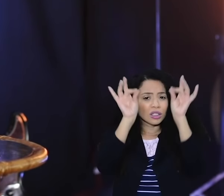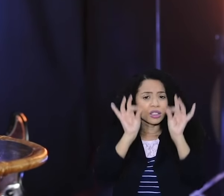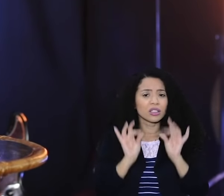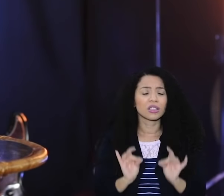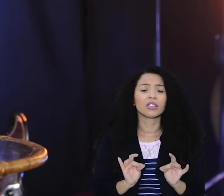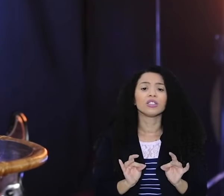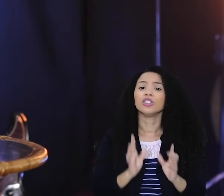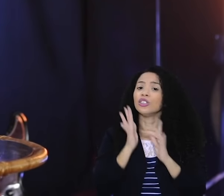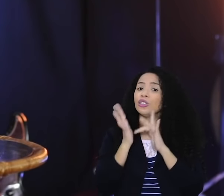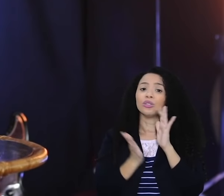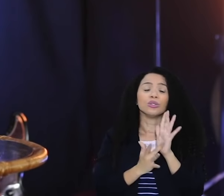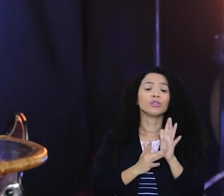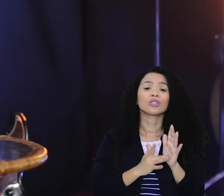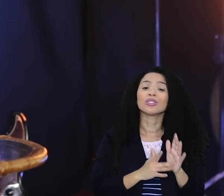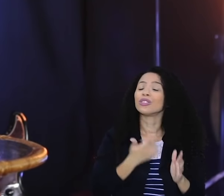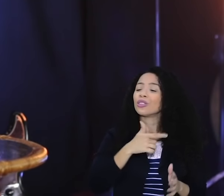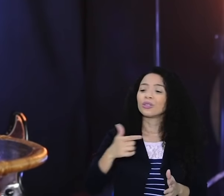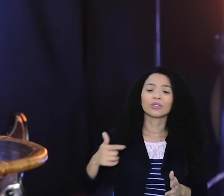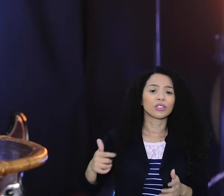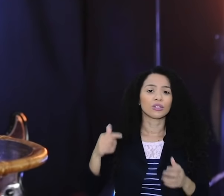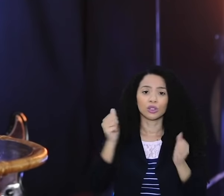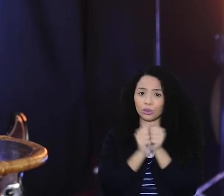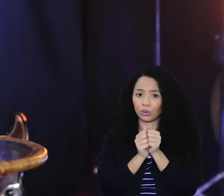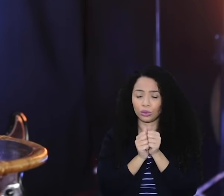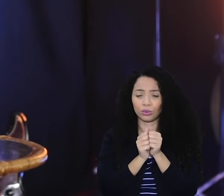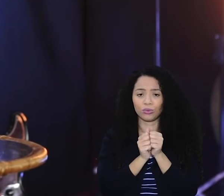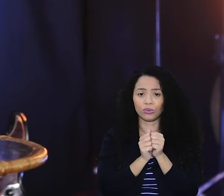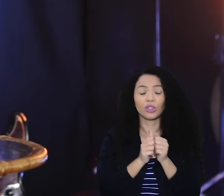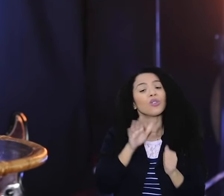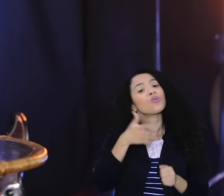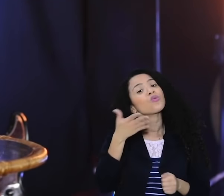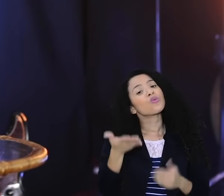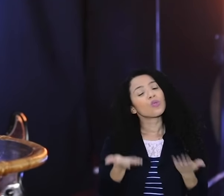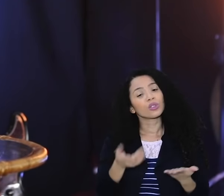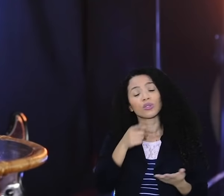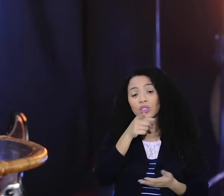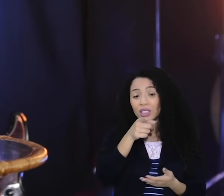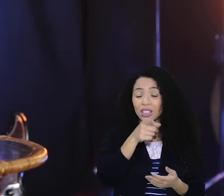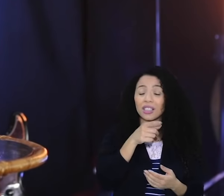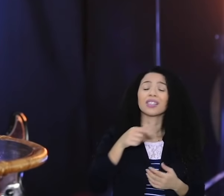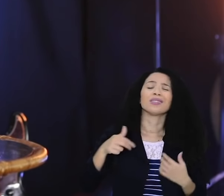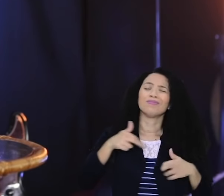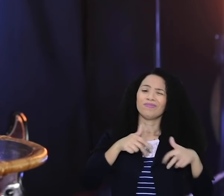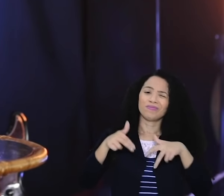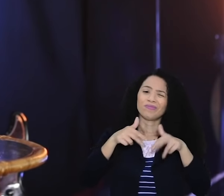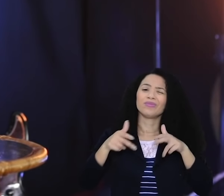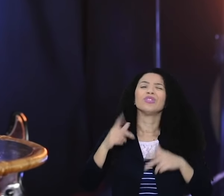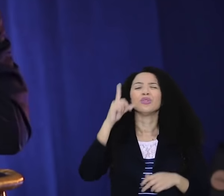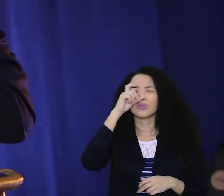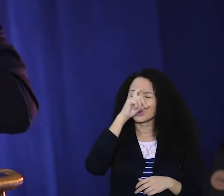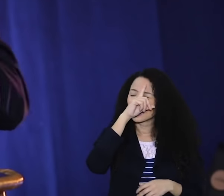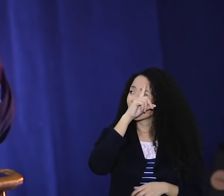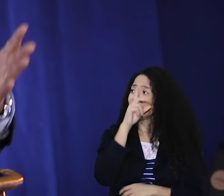detalhe, Jesus não estava com eles. Então, quando você está andando com dificuldade, quando você está enfrentando alguma prova,